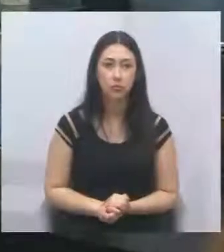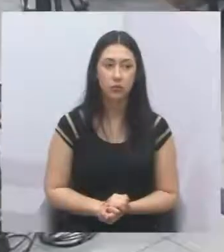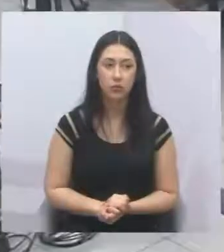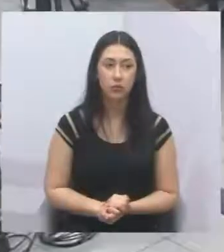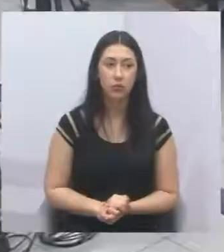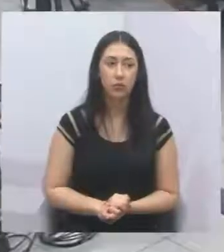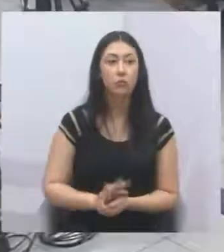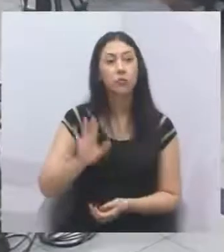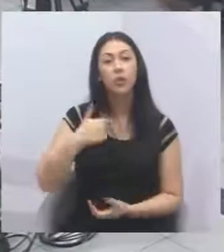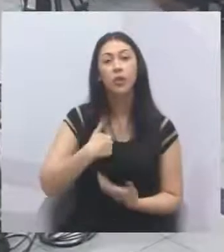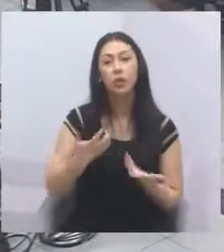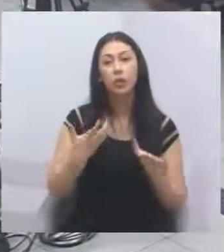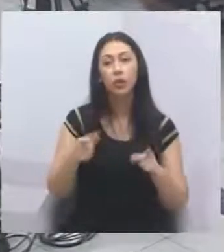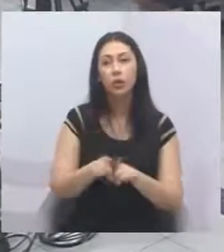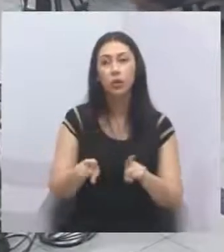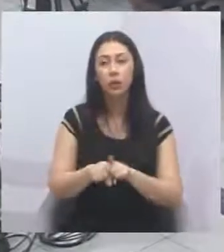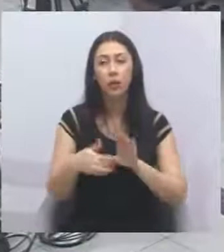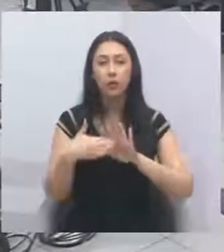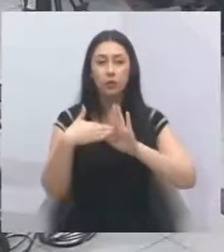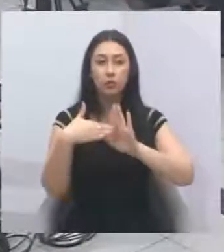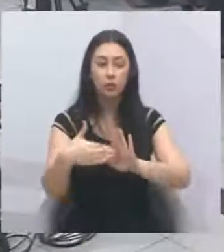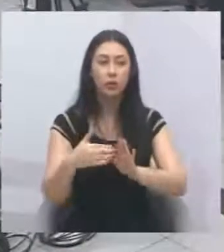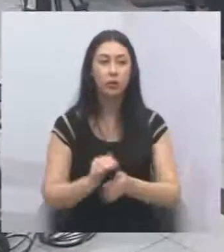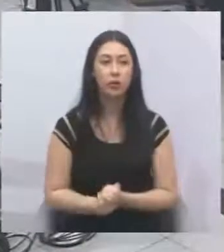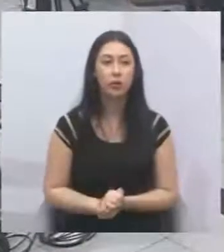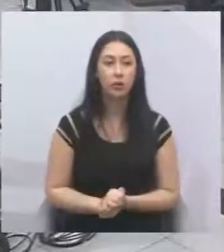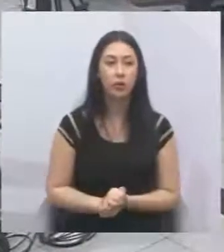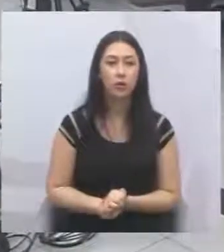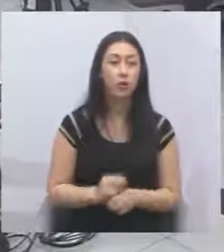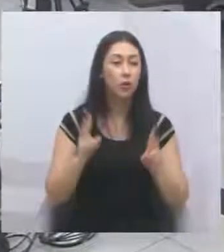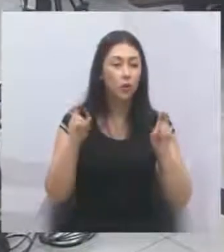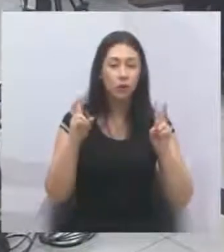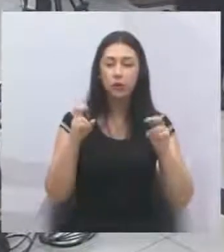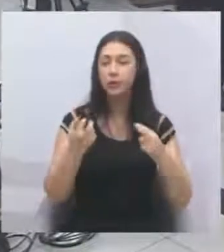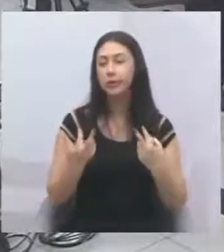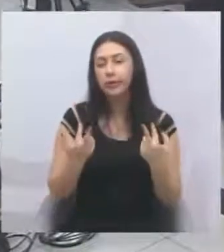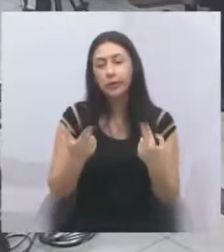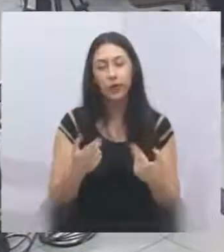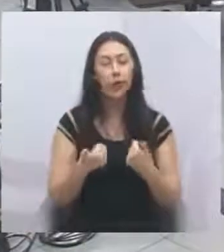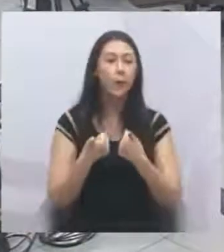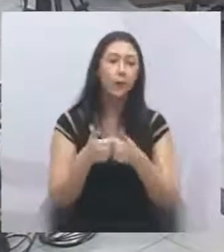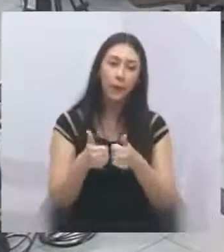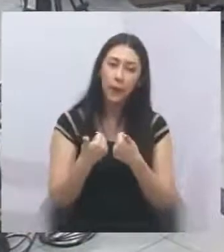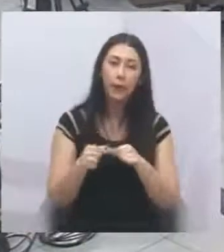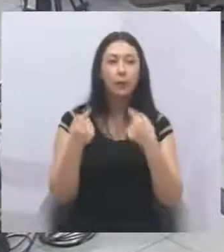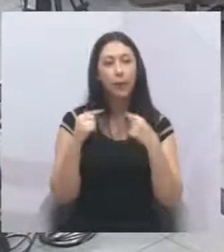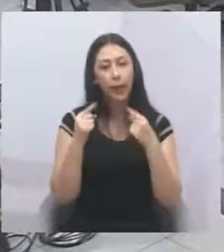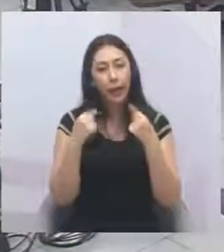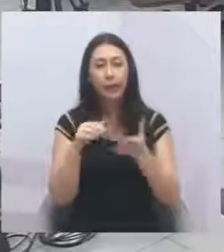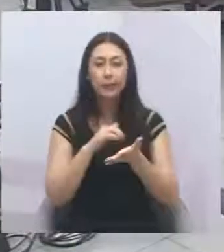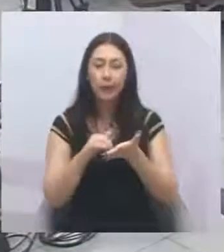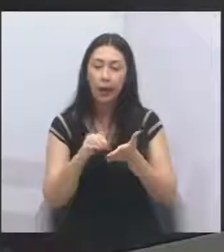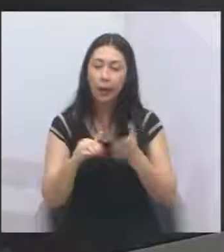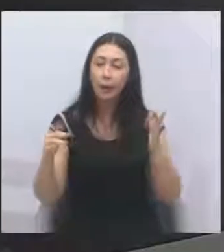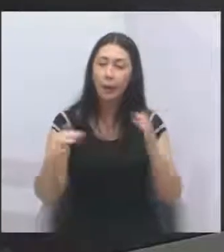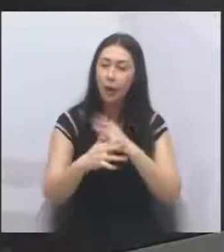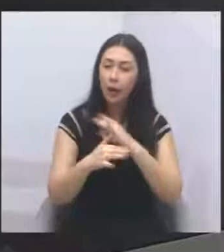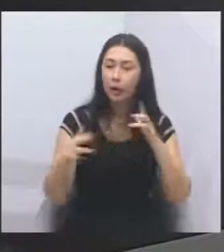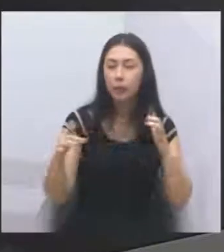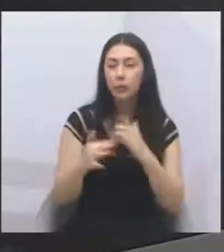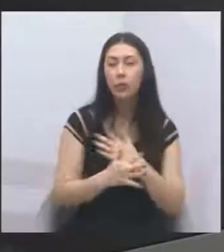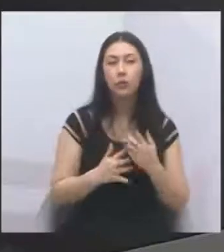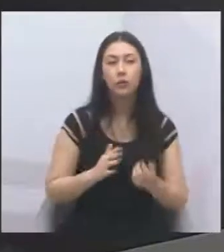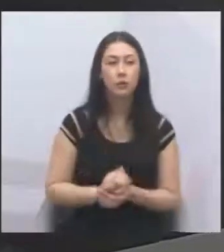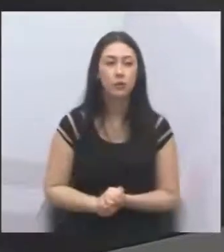Senhor presidente, também quero contribuir mais uma semana, o mesmo assunto, a empresa de ônibus, transporte público, a Secretaria de Mobilidade Urbana, Luiz